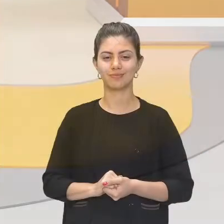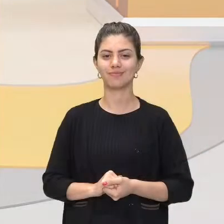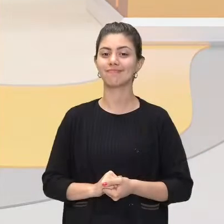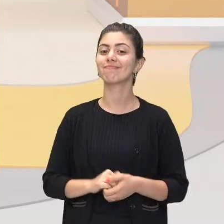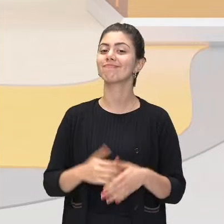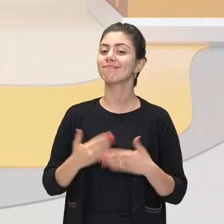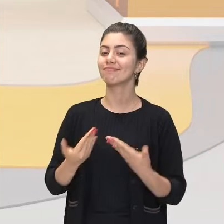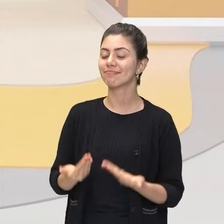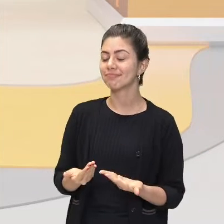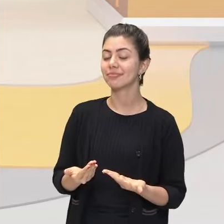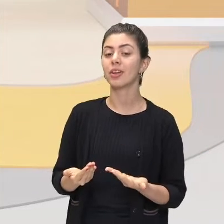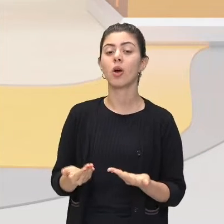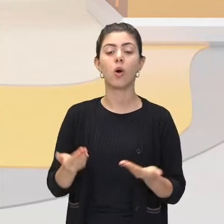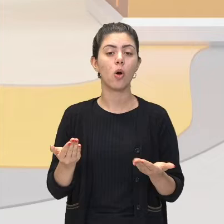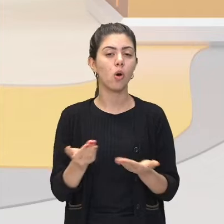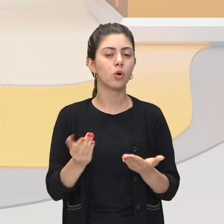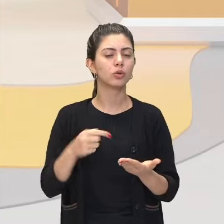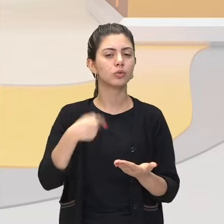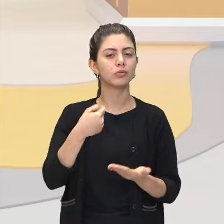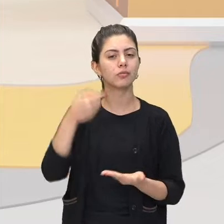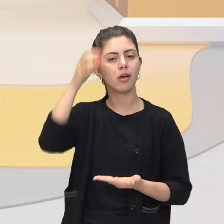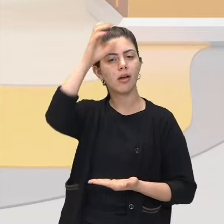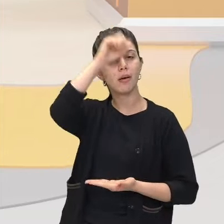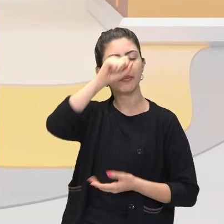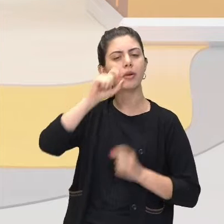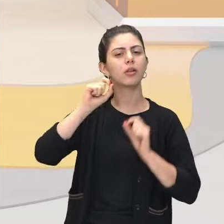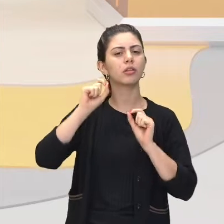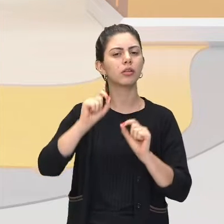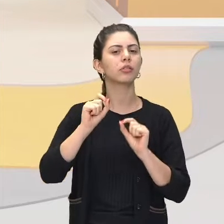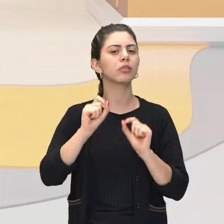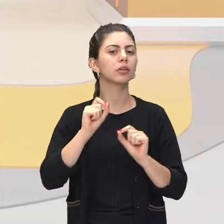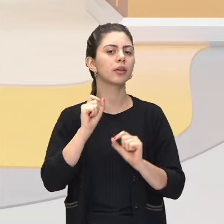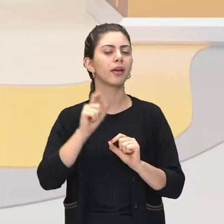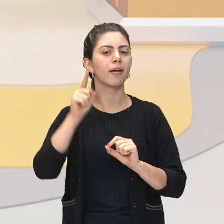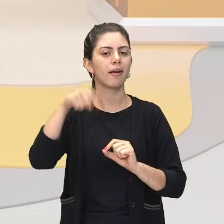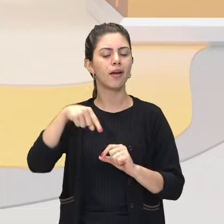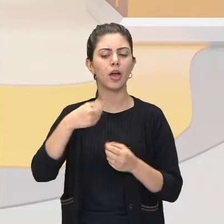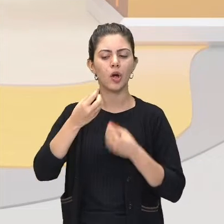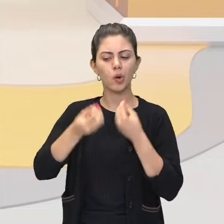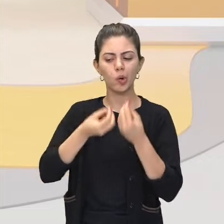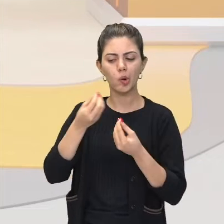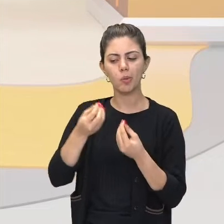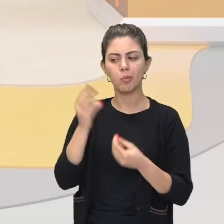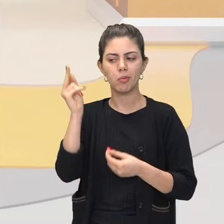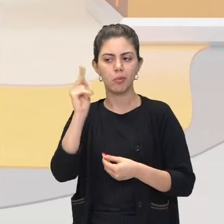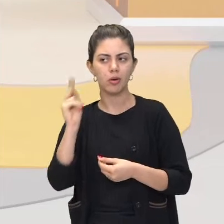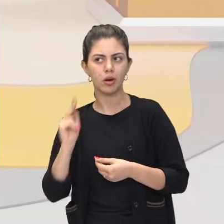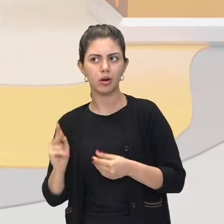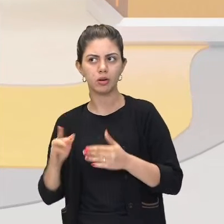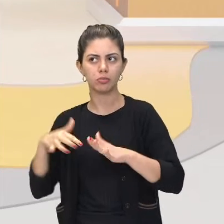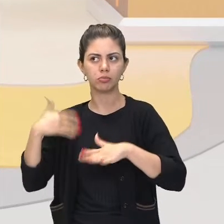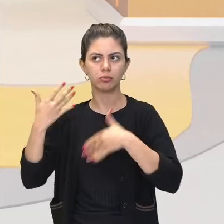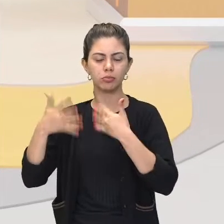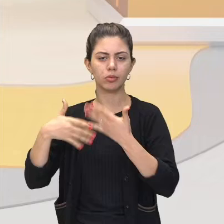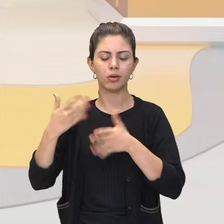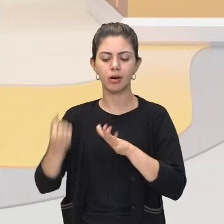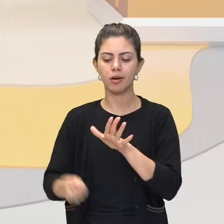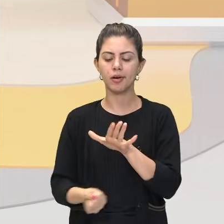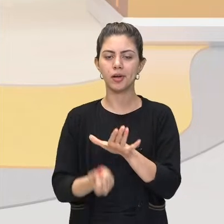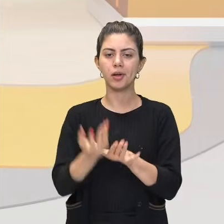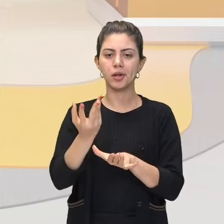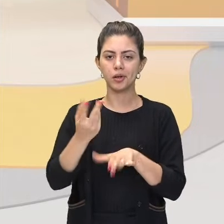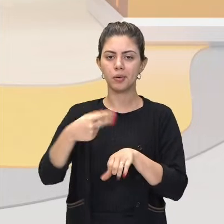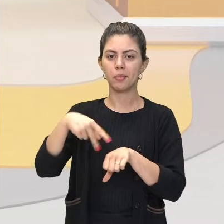Então, turmas, vamos explorar nesta aula as raízes históricas que levaram à formação